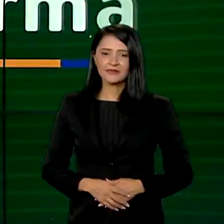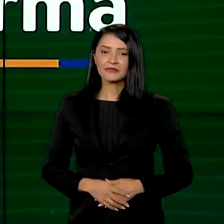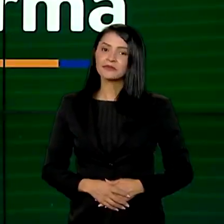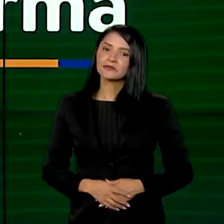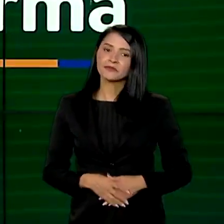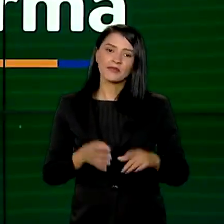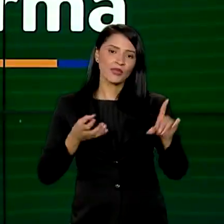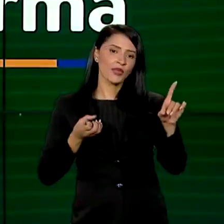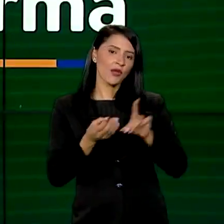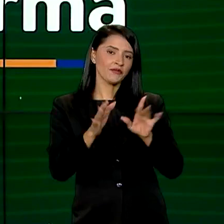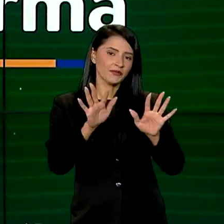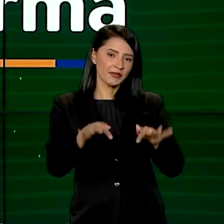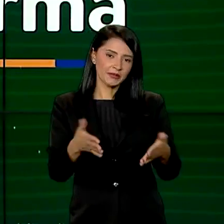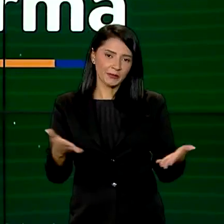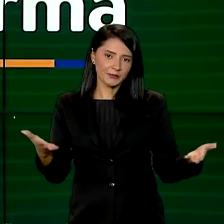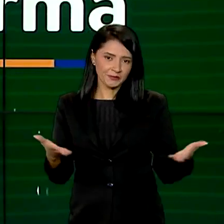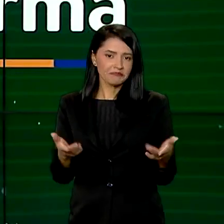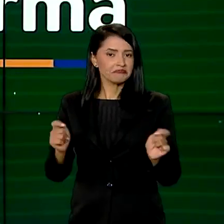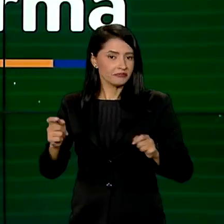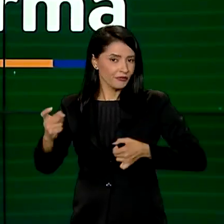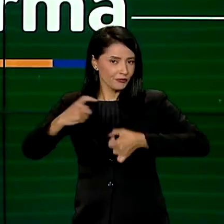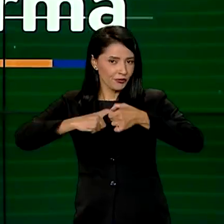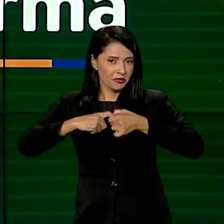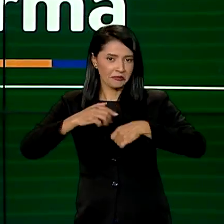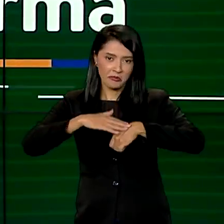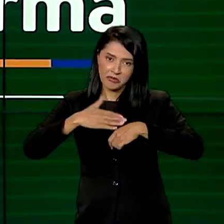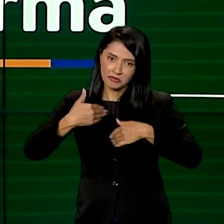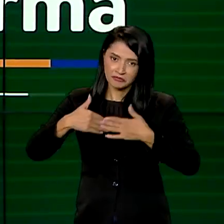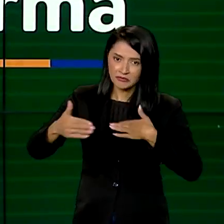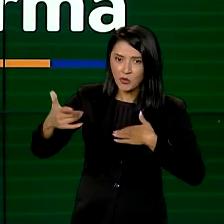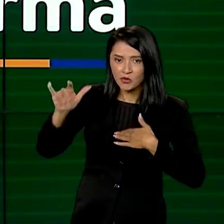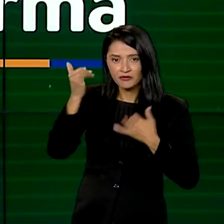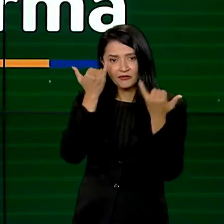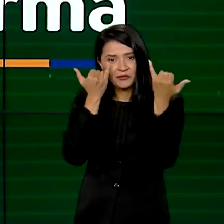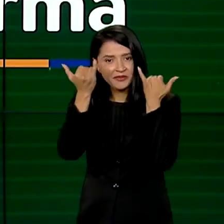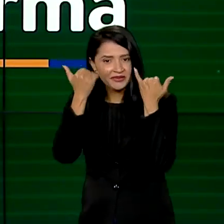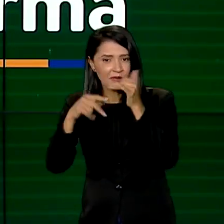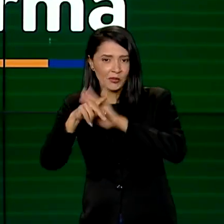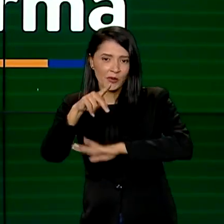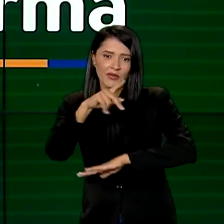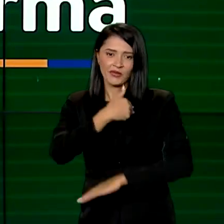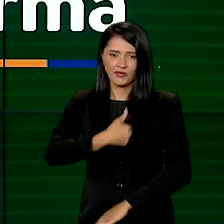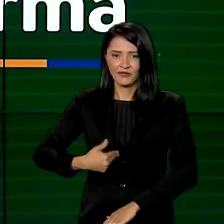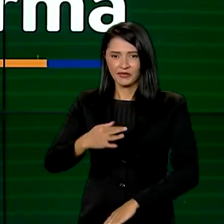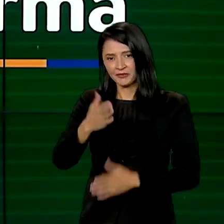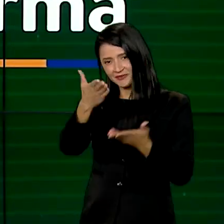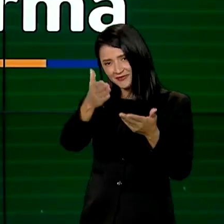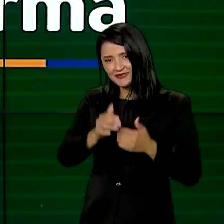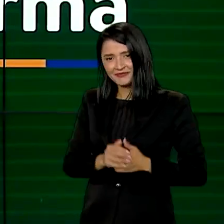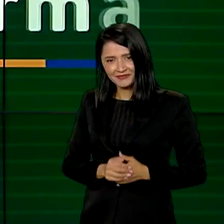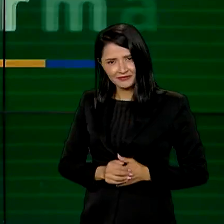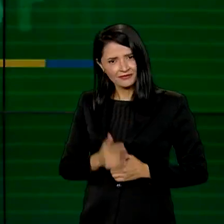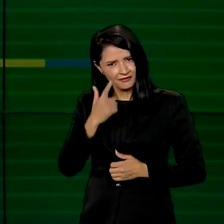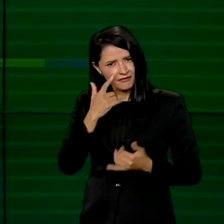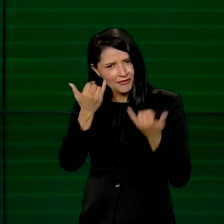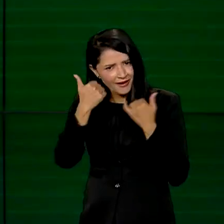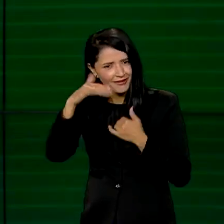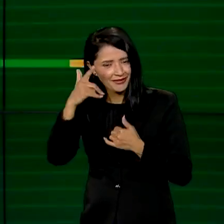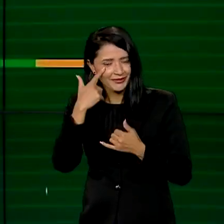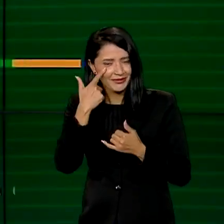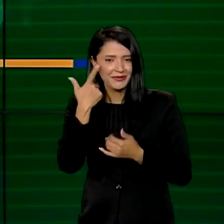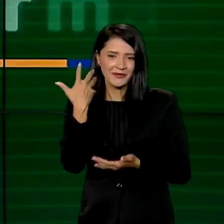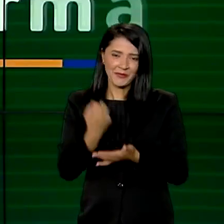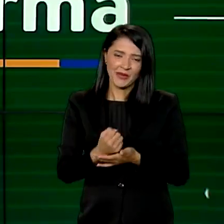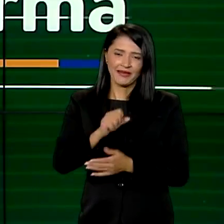O Gov Informa fica por aqui. Nós podemos voltar a qualquer momento com outras informações do governo federal para você. E para saber